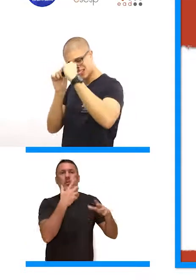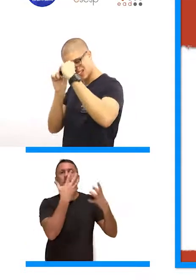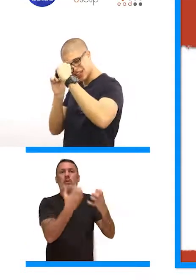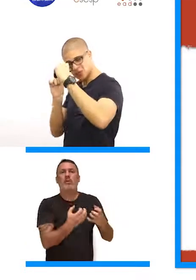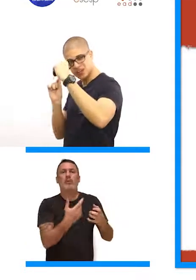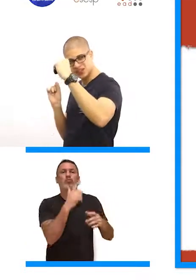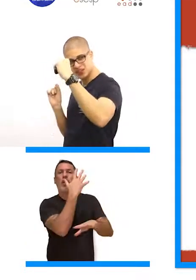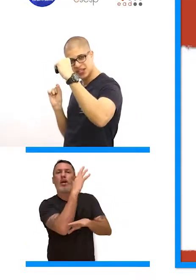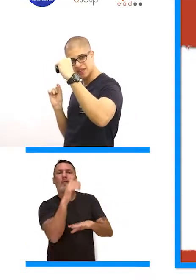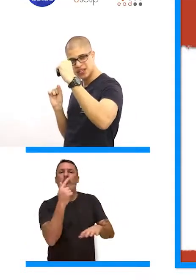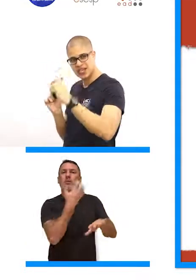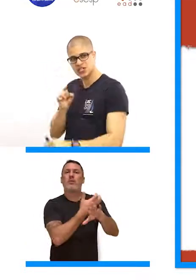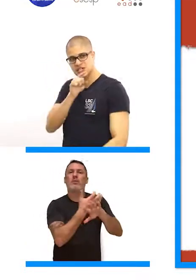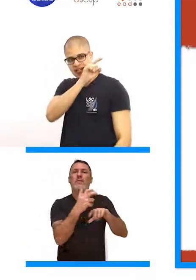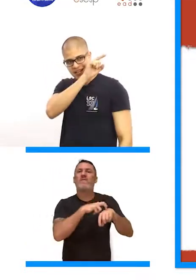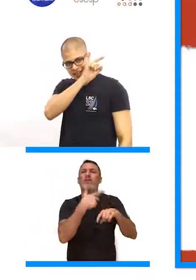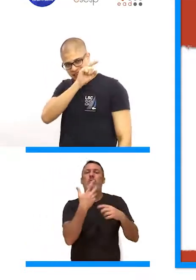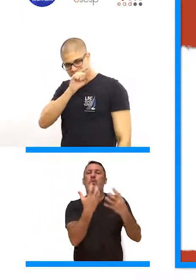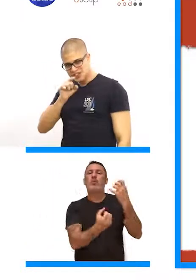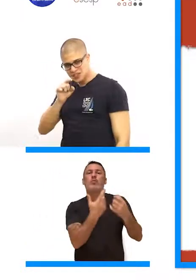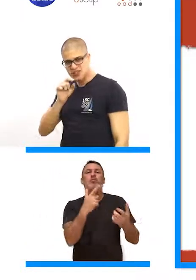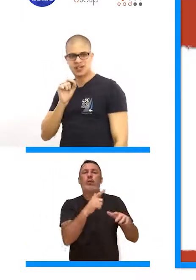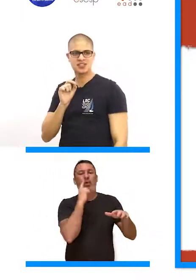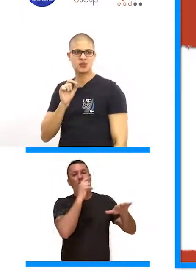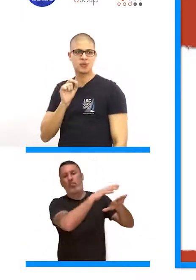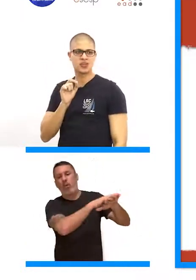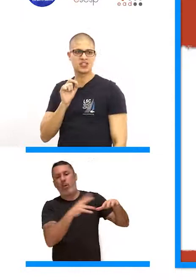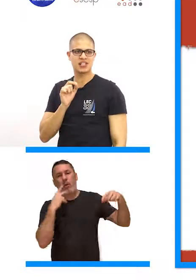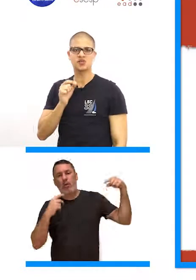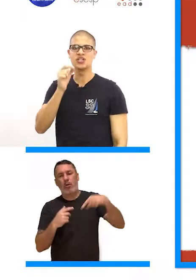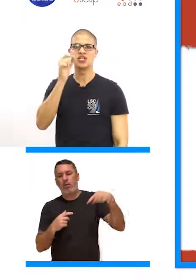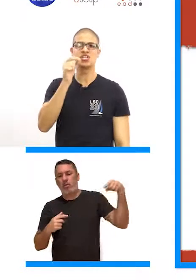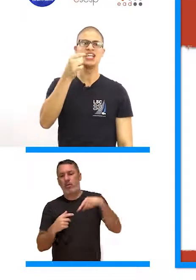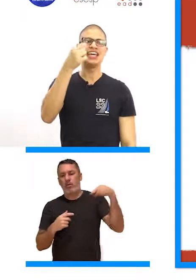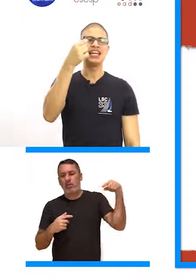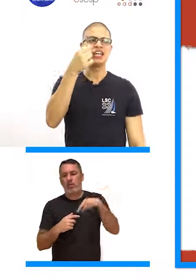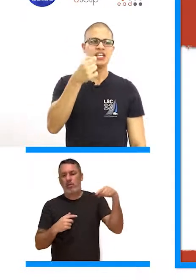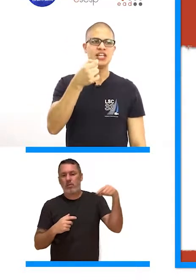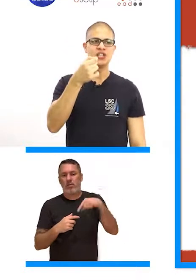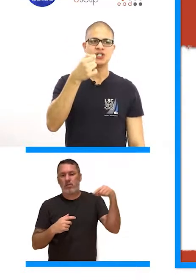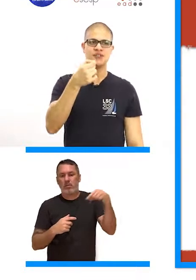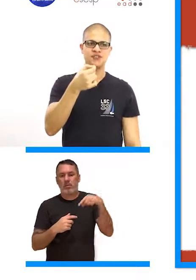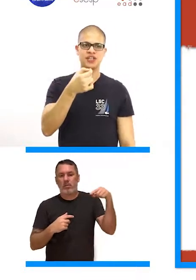infiltração, devido à saturação daquele ambiente, intensificação do processo de